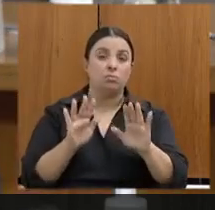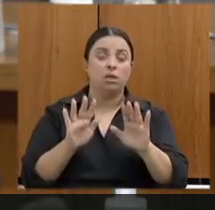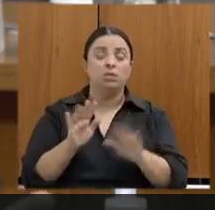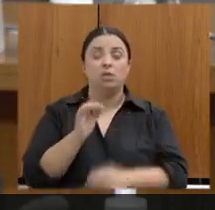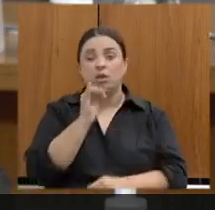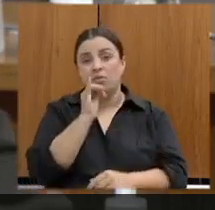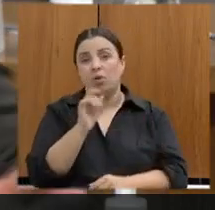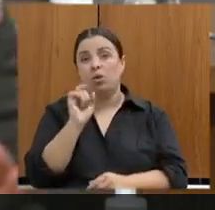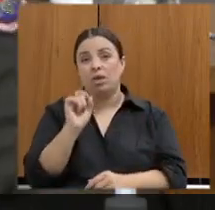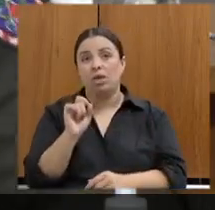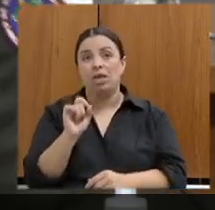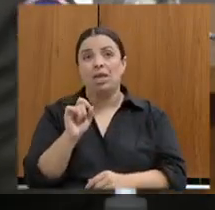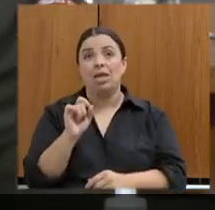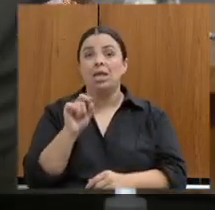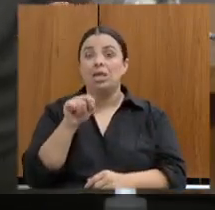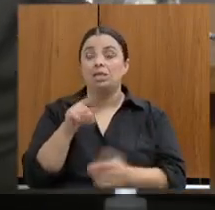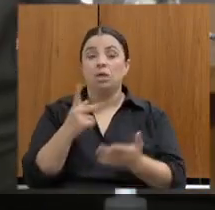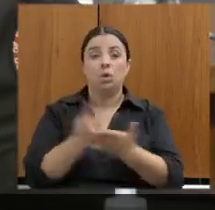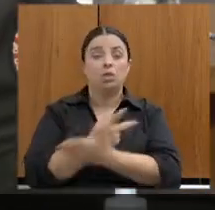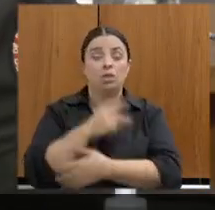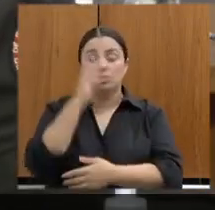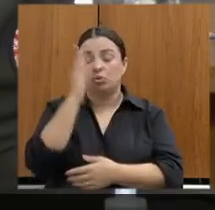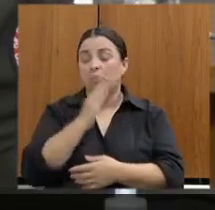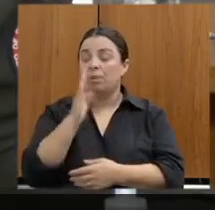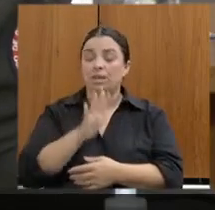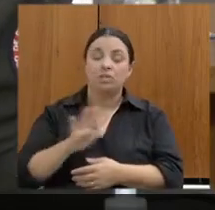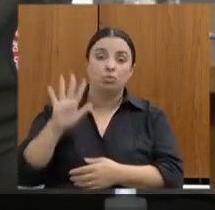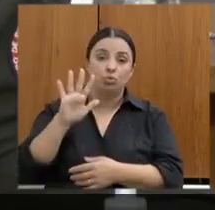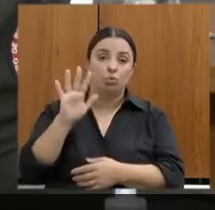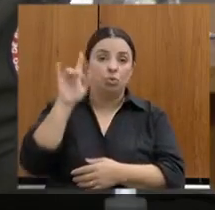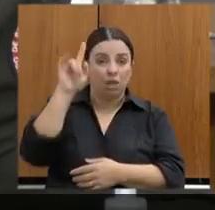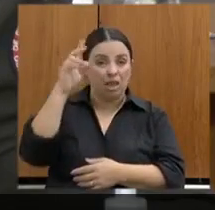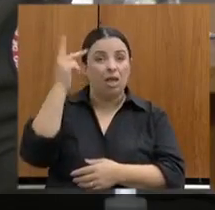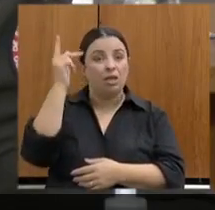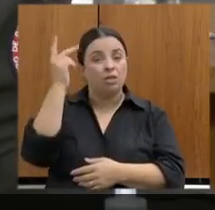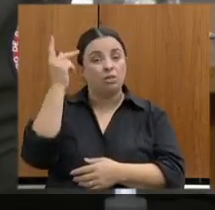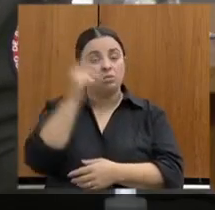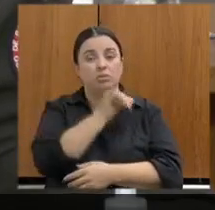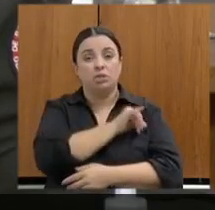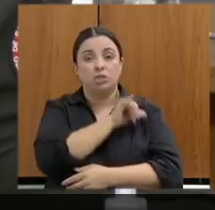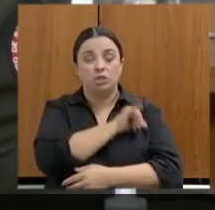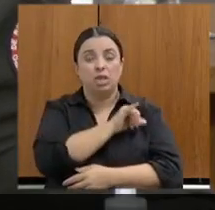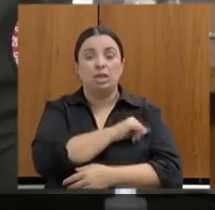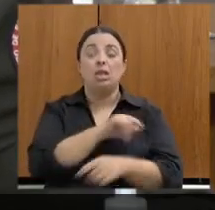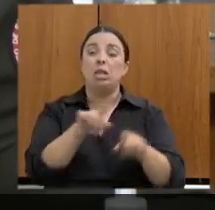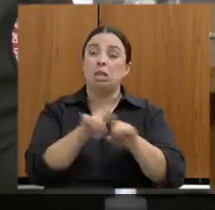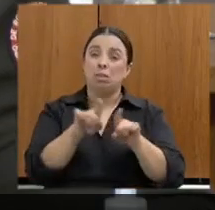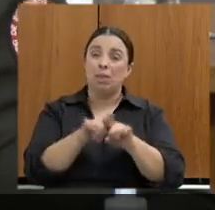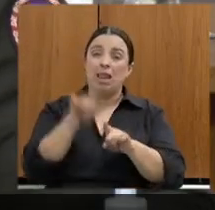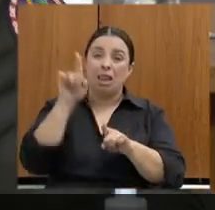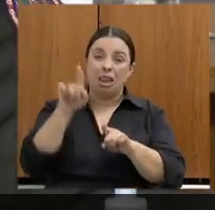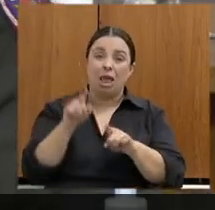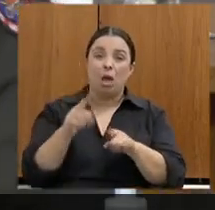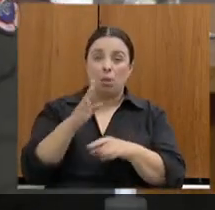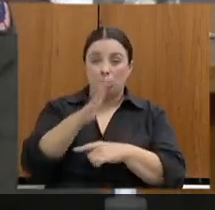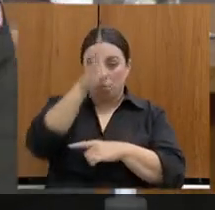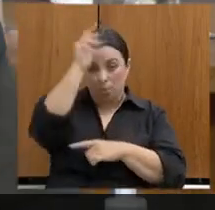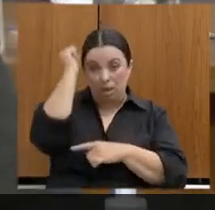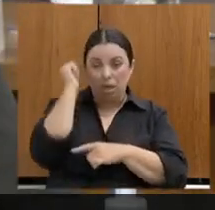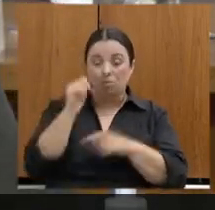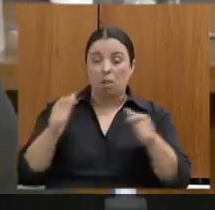essa é uma situação no Brasil inteiro Rio de Janeiro sofre com o número de Bombeiros lá diminuiu bastante